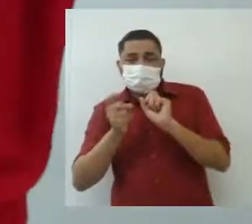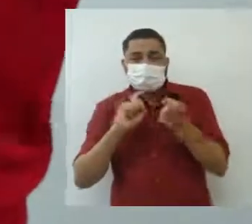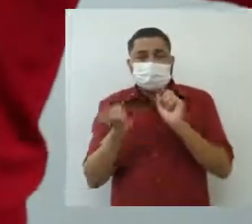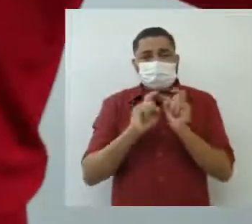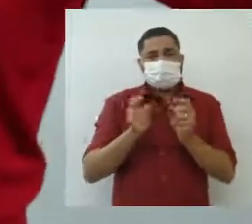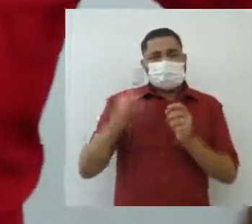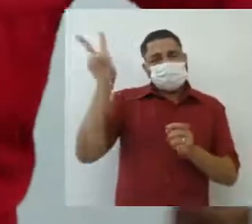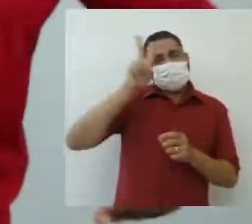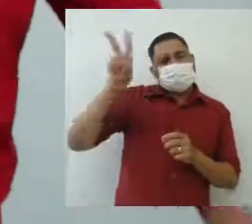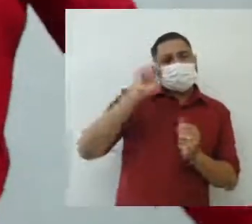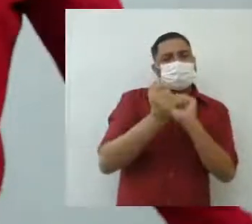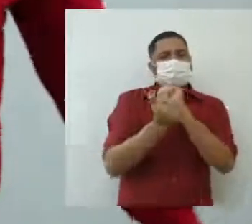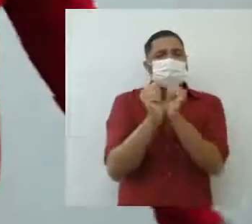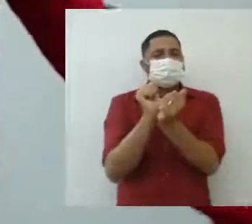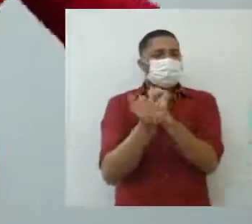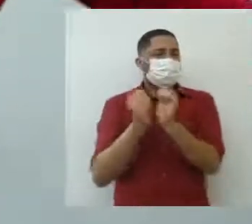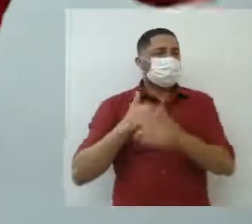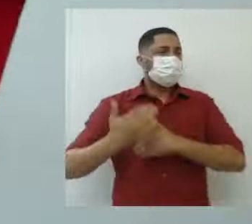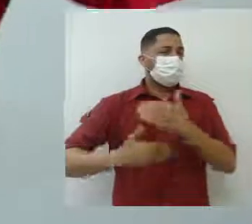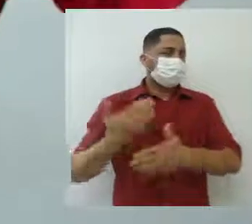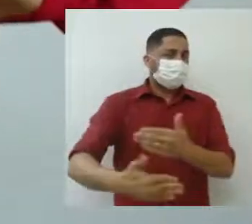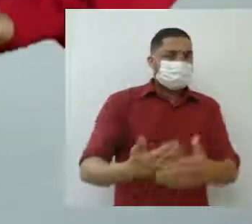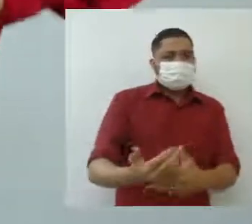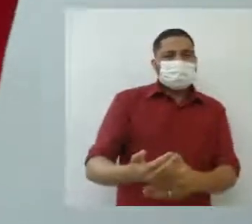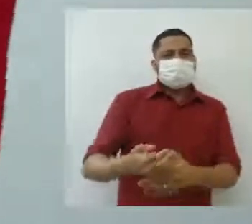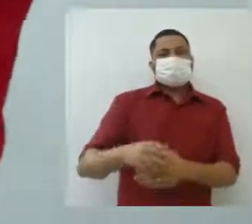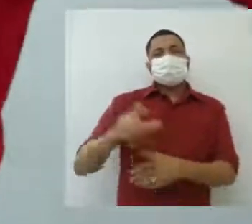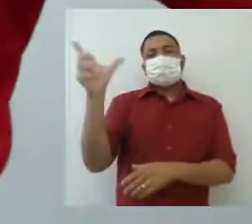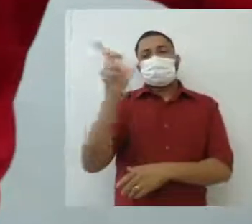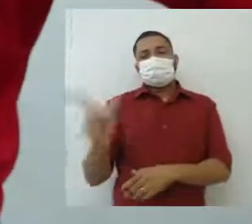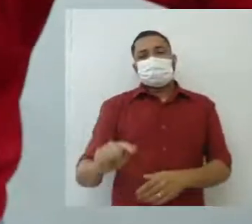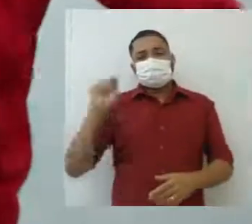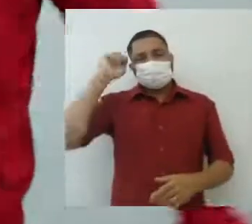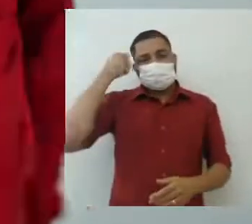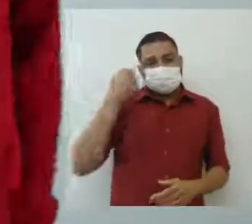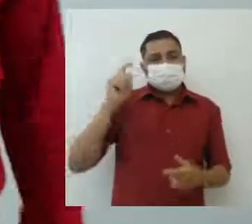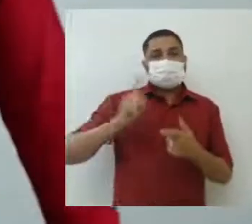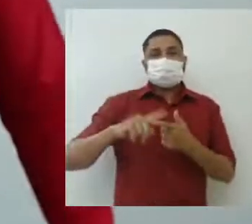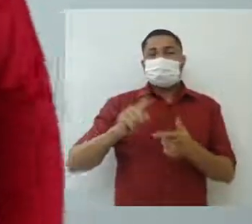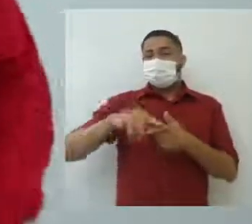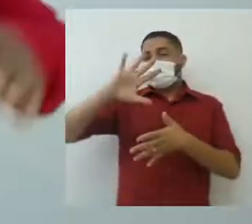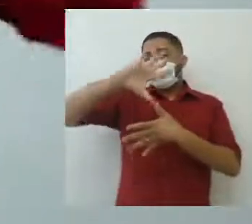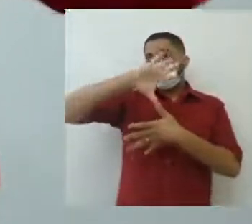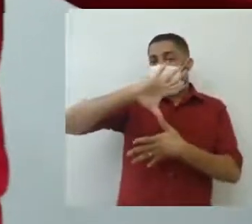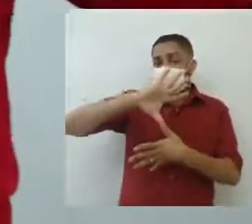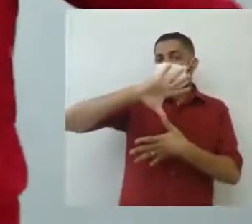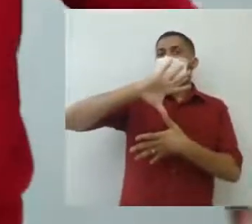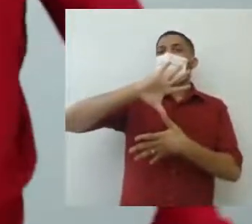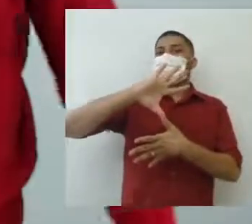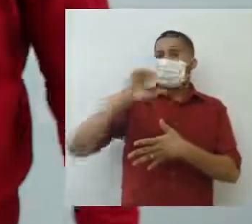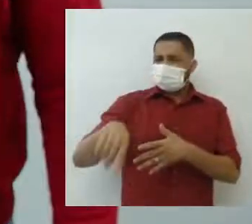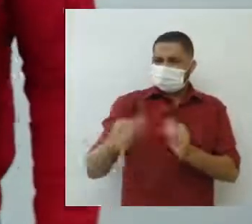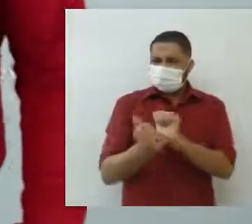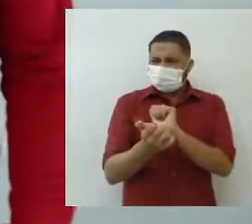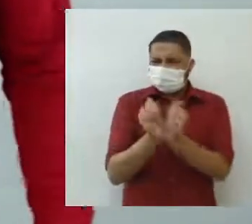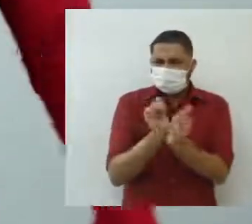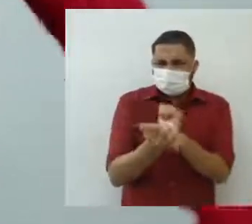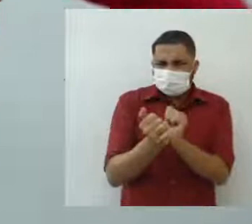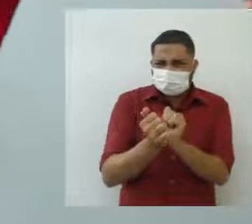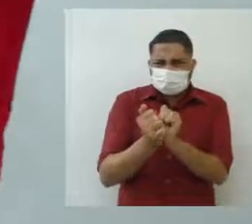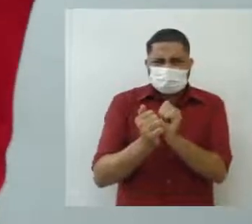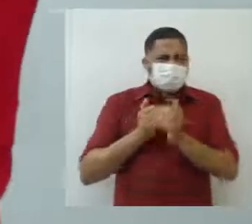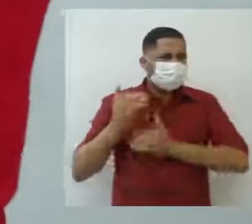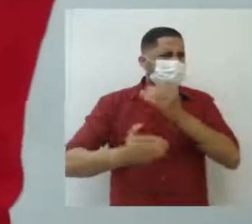da história da escravidão moderna na África e nas Américas. Ah, escravidão moderna?